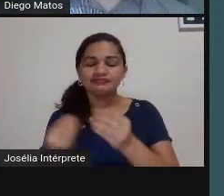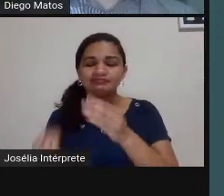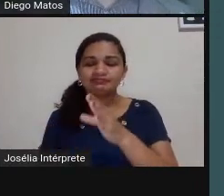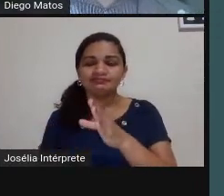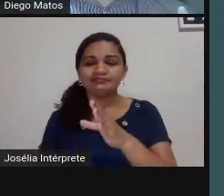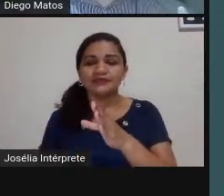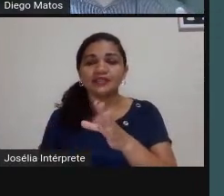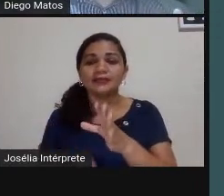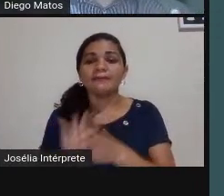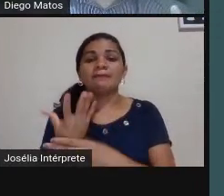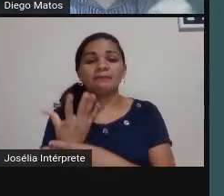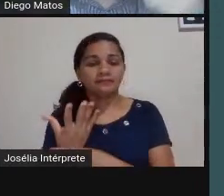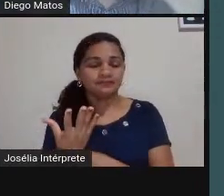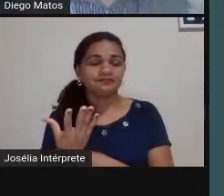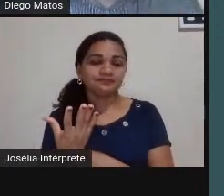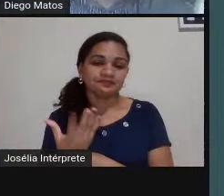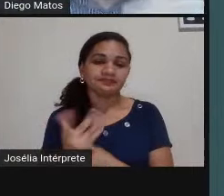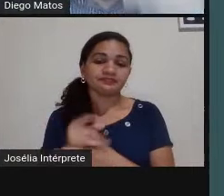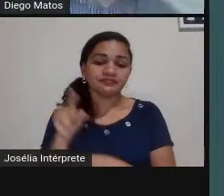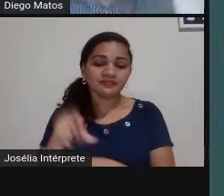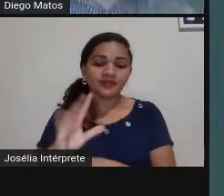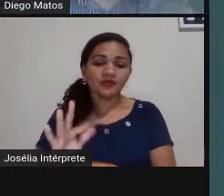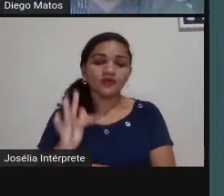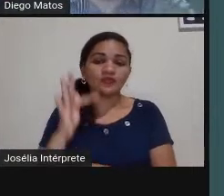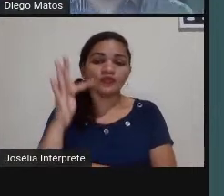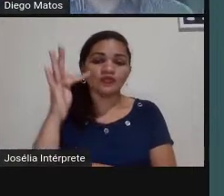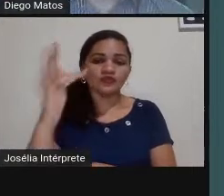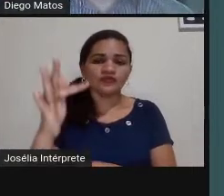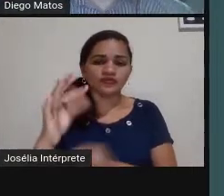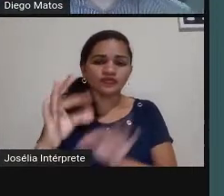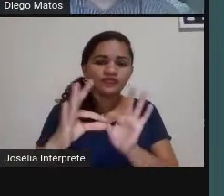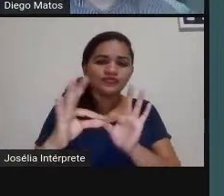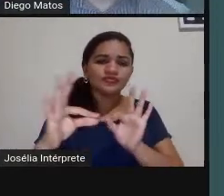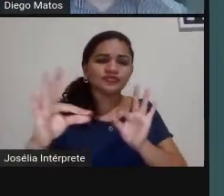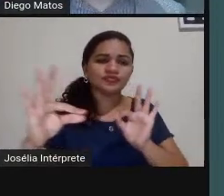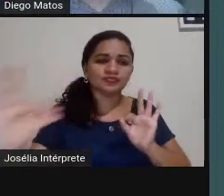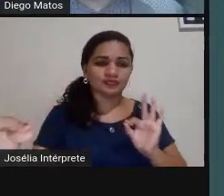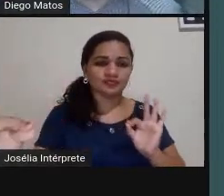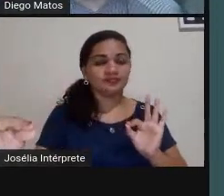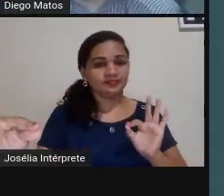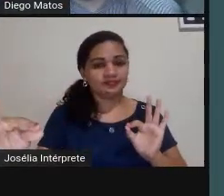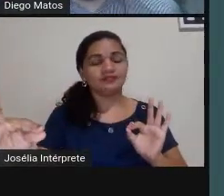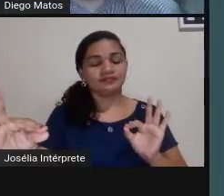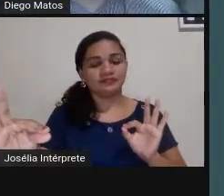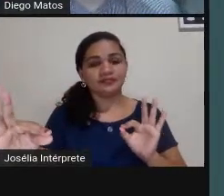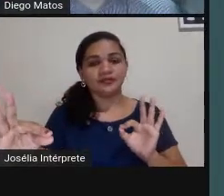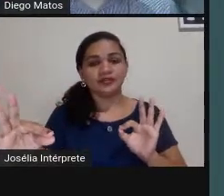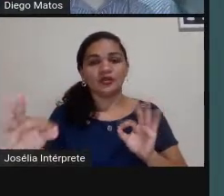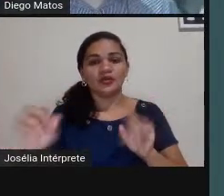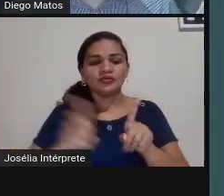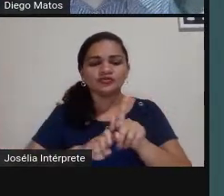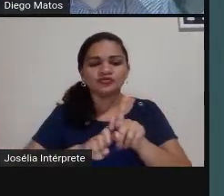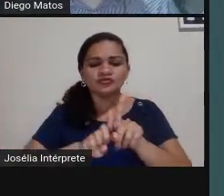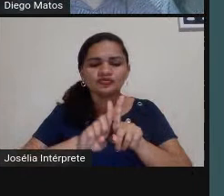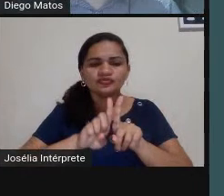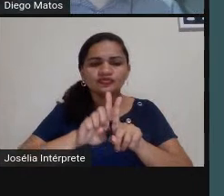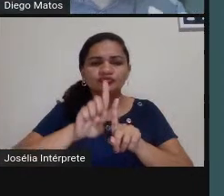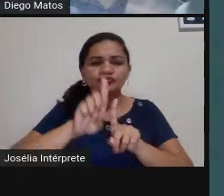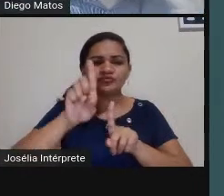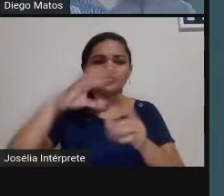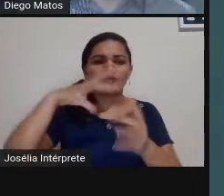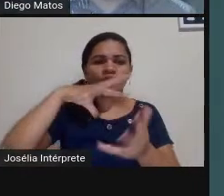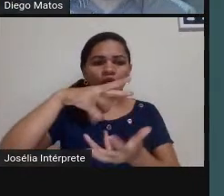que de que era um futuro pouco mais distante onde a temperatura da terra estava aumentando drasticamente